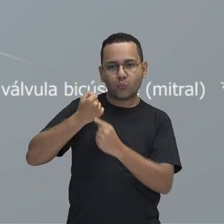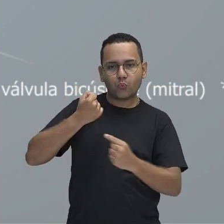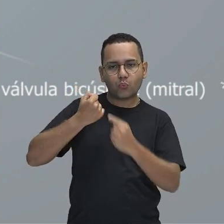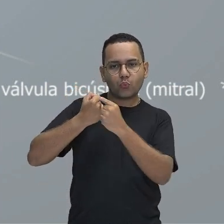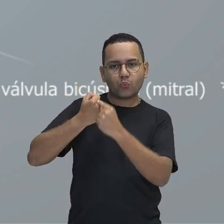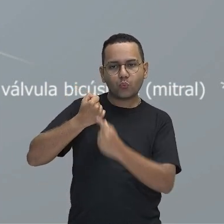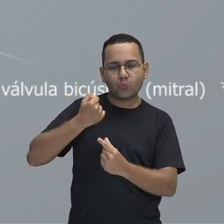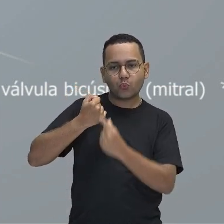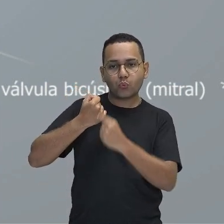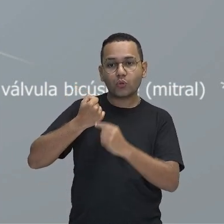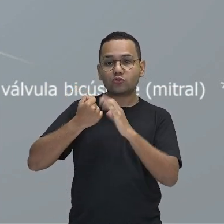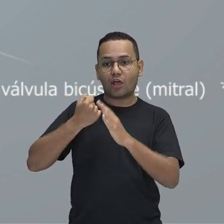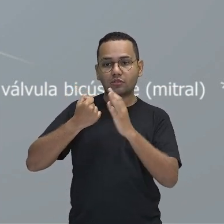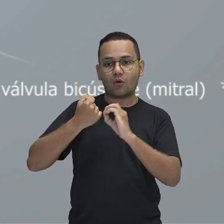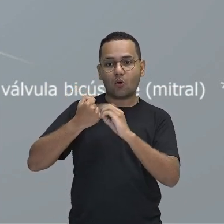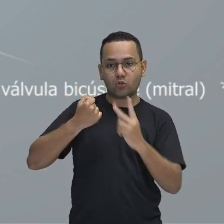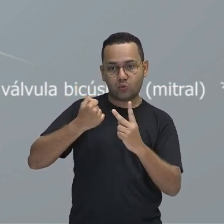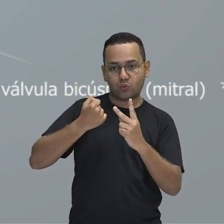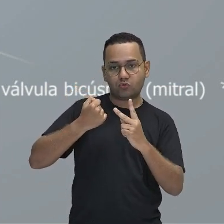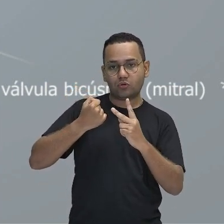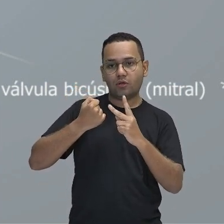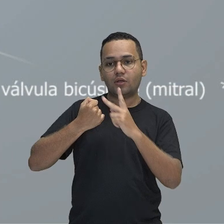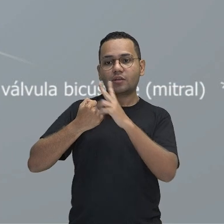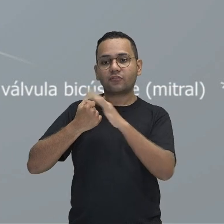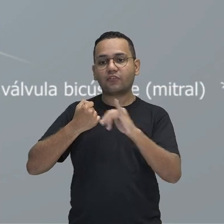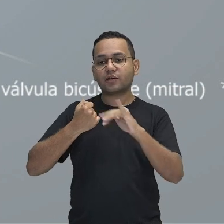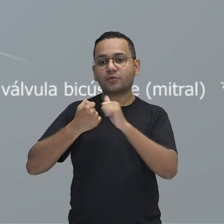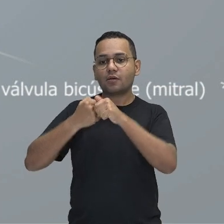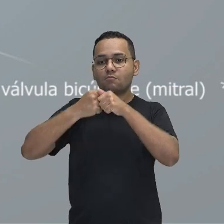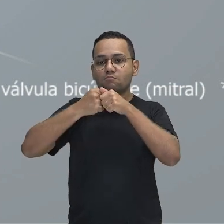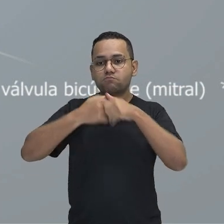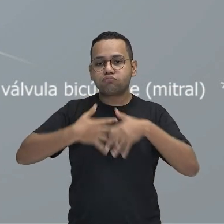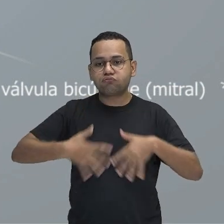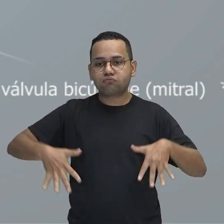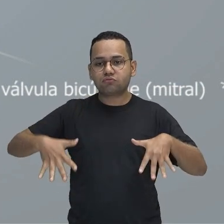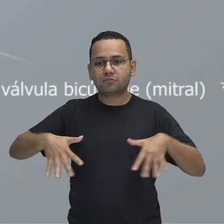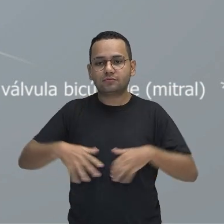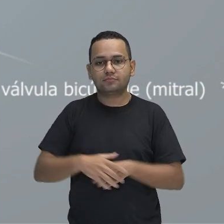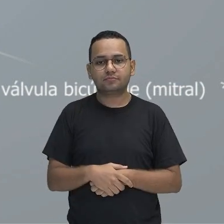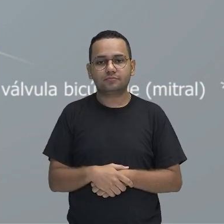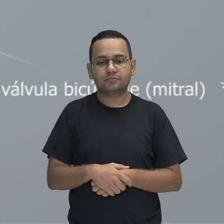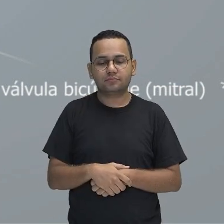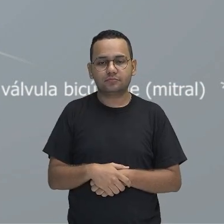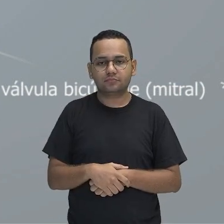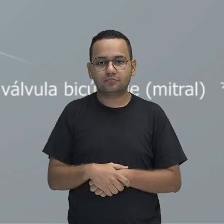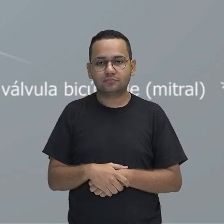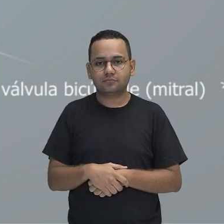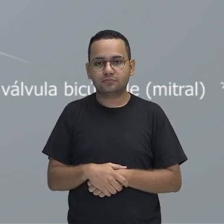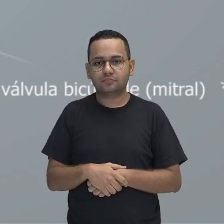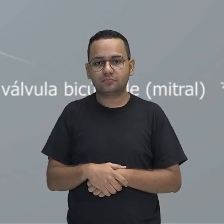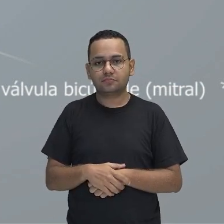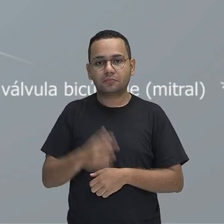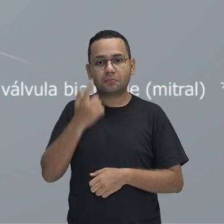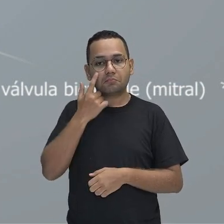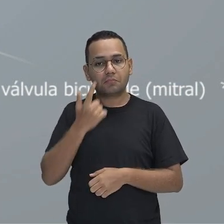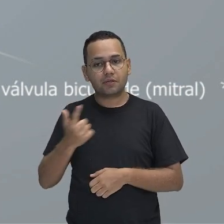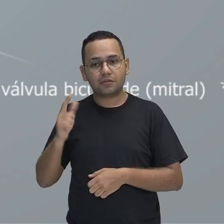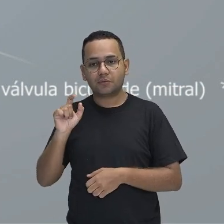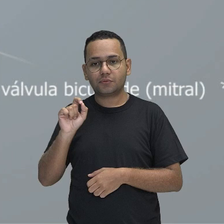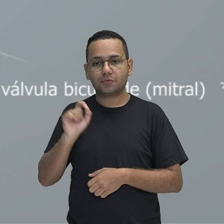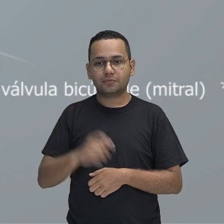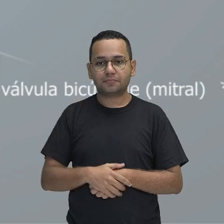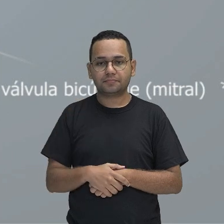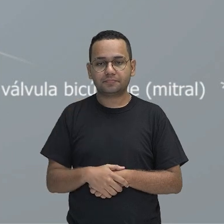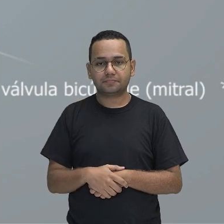para distribuir para o nosso corpo. Então, aqui dentro do coração, na nossa pequena circulação,